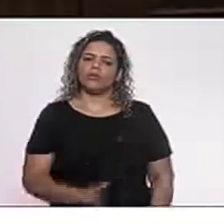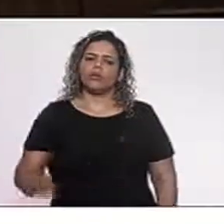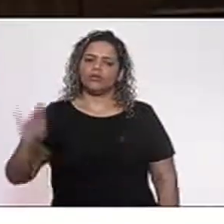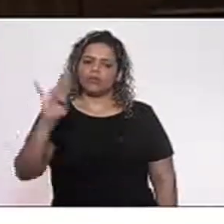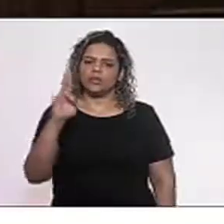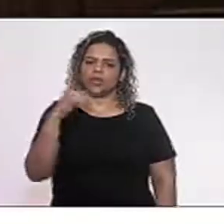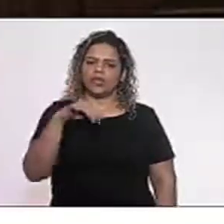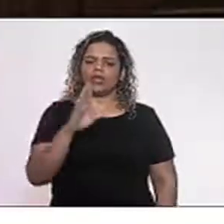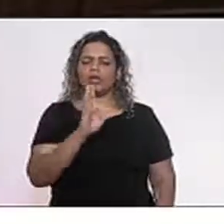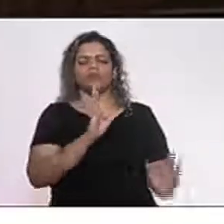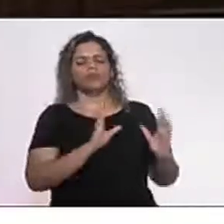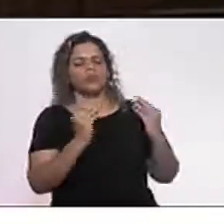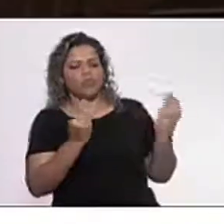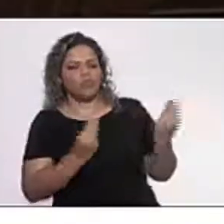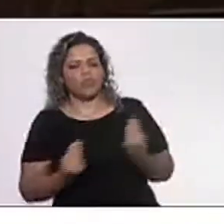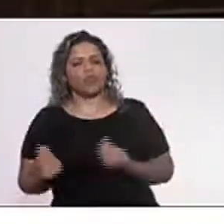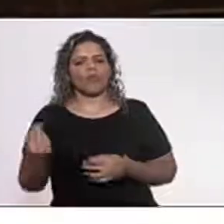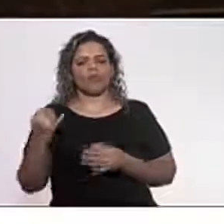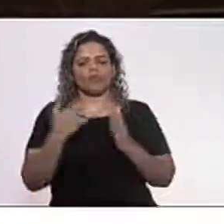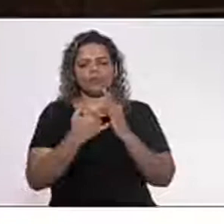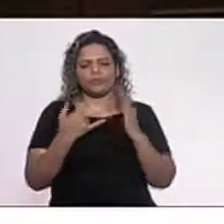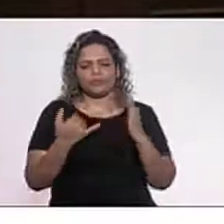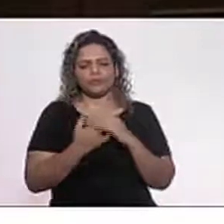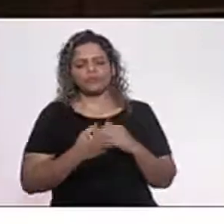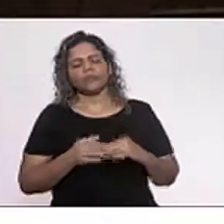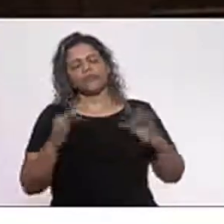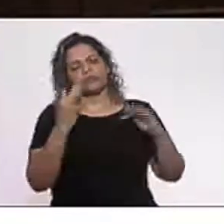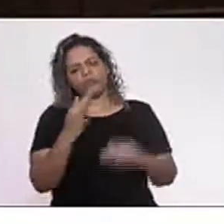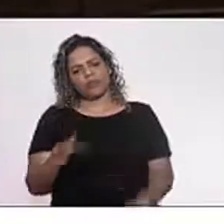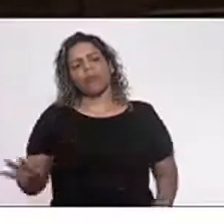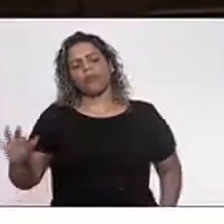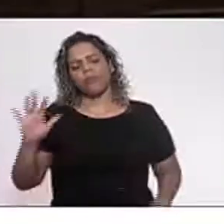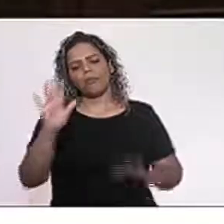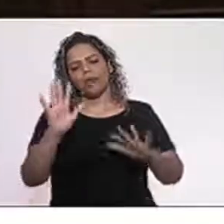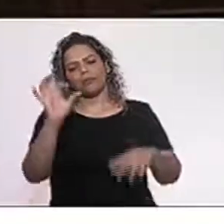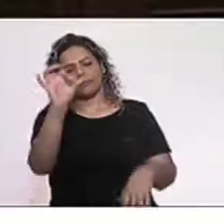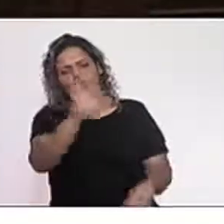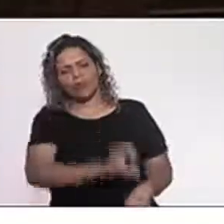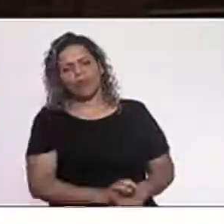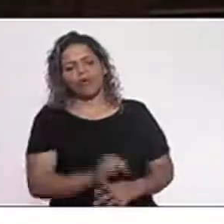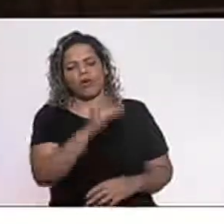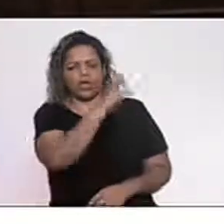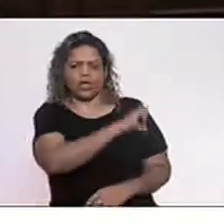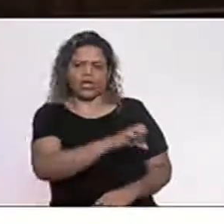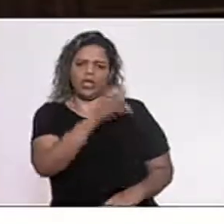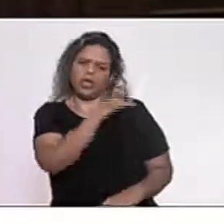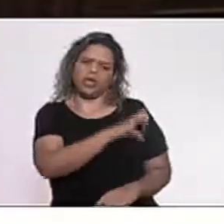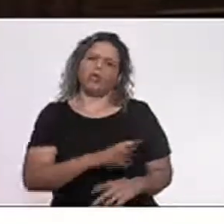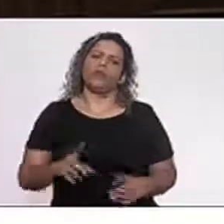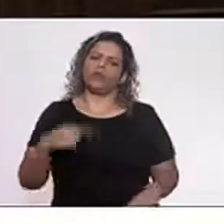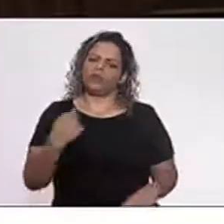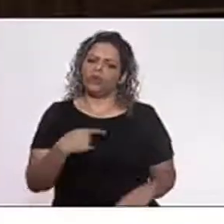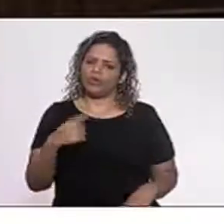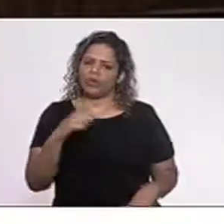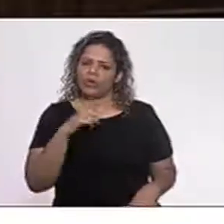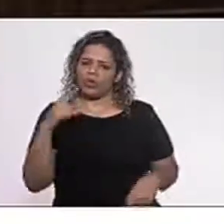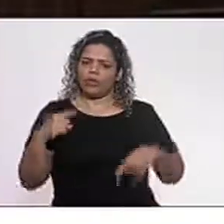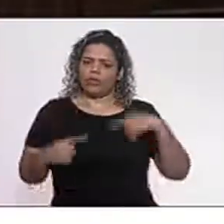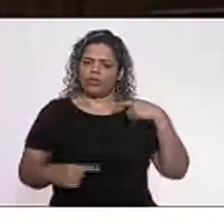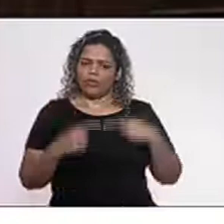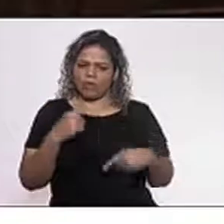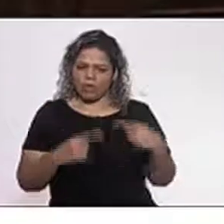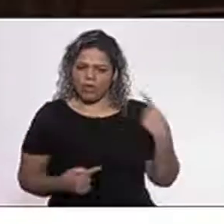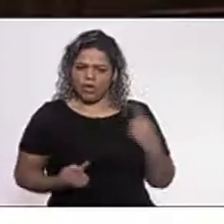dos institutos de pesquisa, dos institutos federais, enfim, mais ainda no Rio de Janeiro, nós temos que ter uma